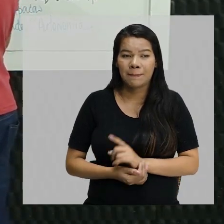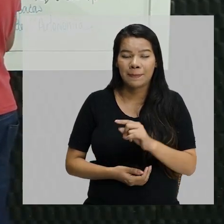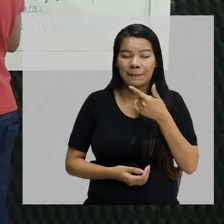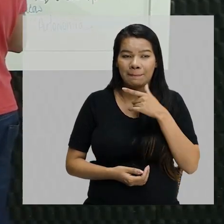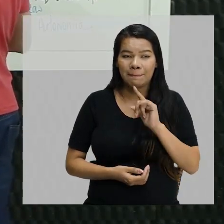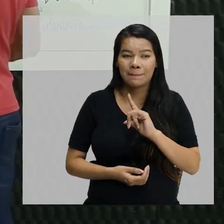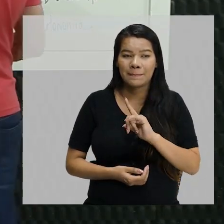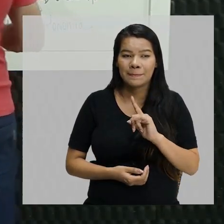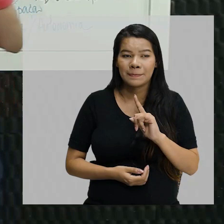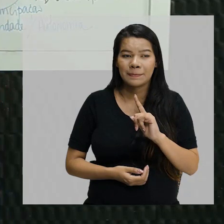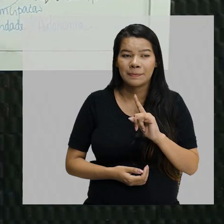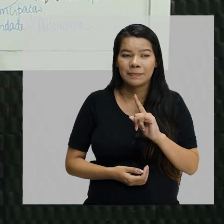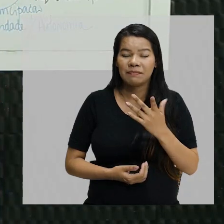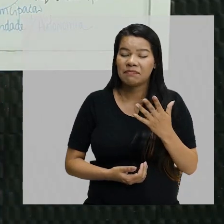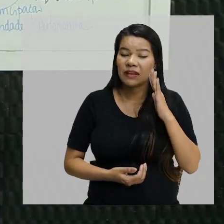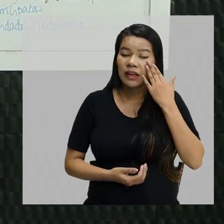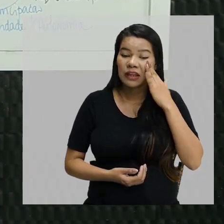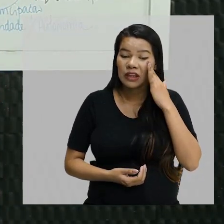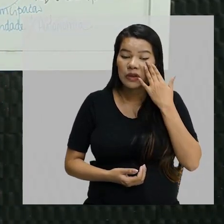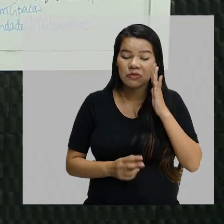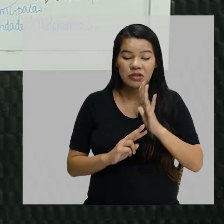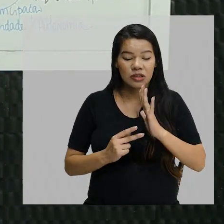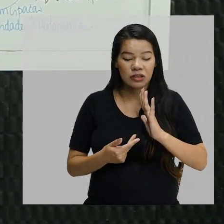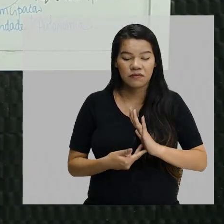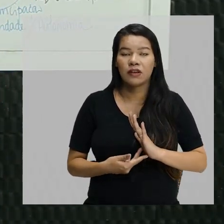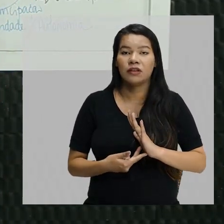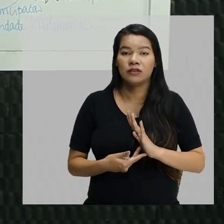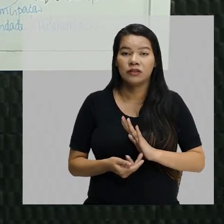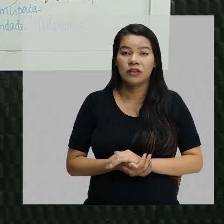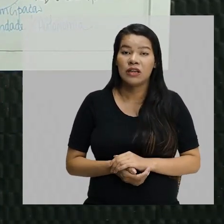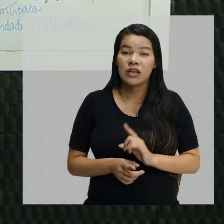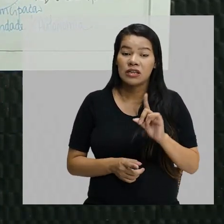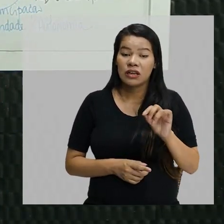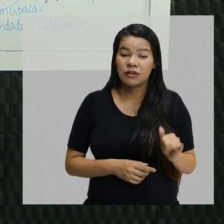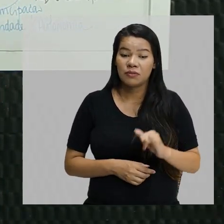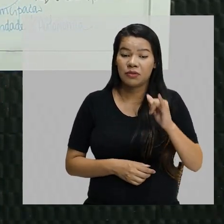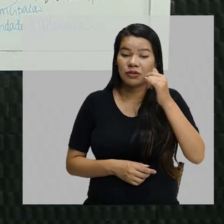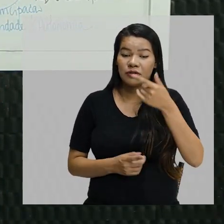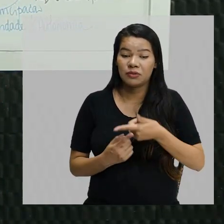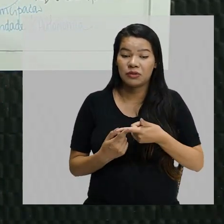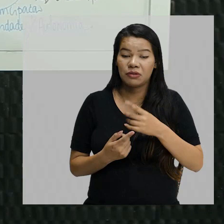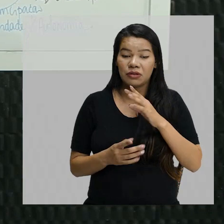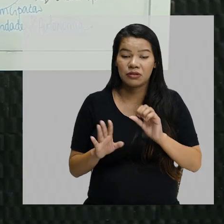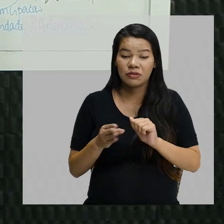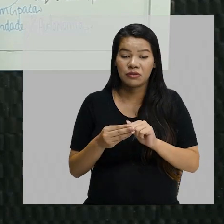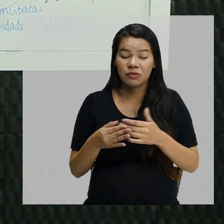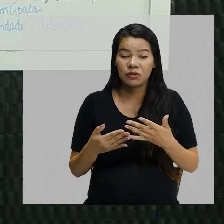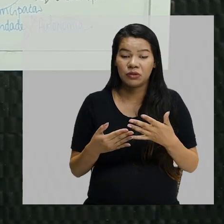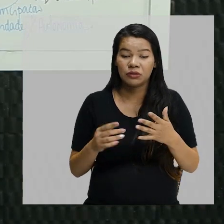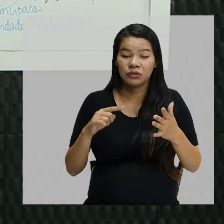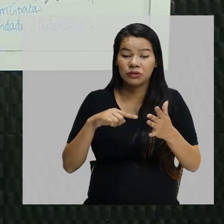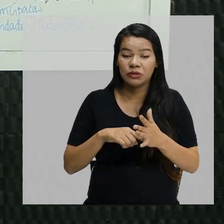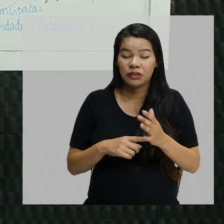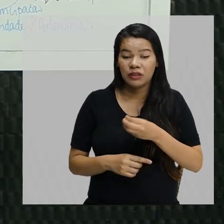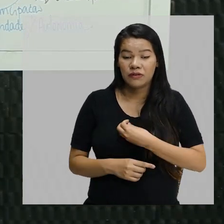dar sentido e aí Isso aqui é importante porque conhecimento quando ele toma sentido conhecimento quando ele toca